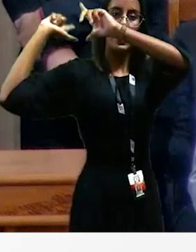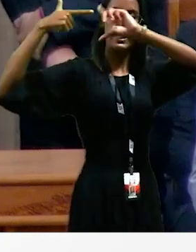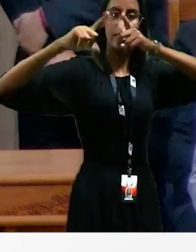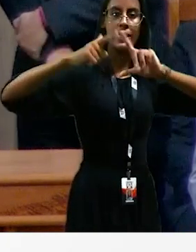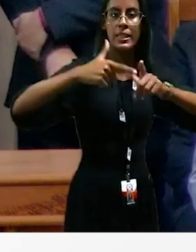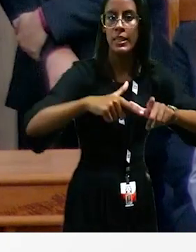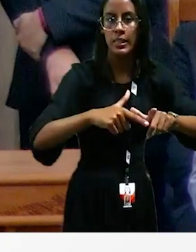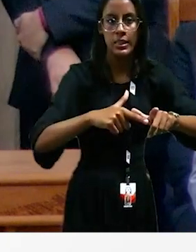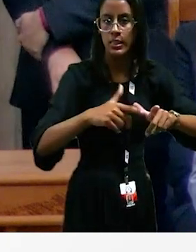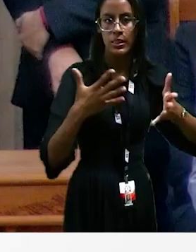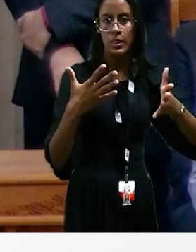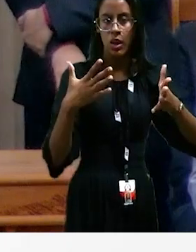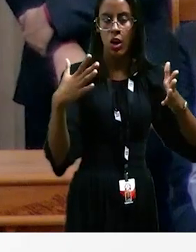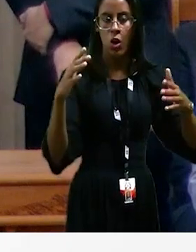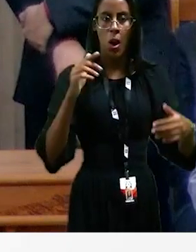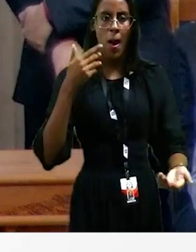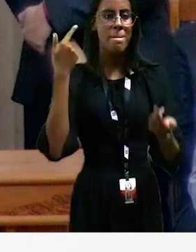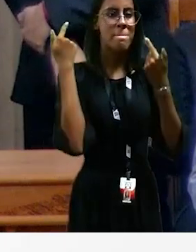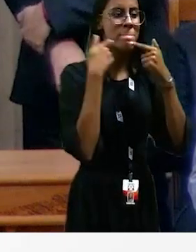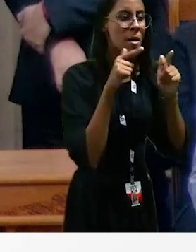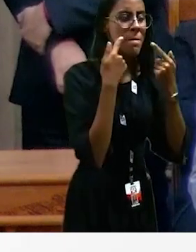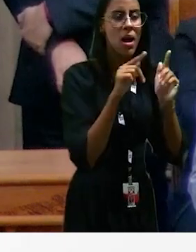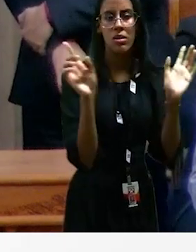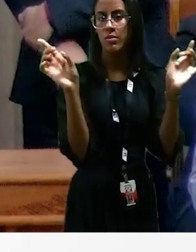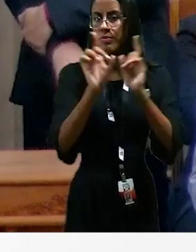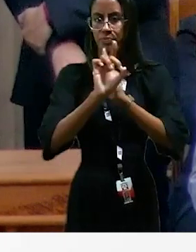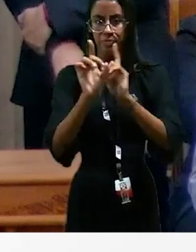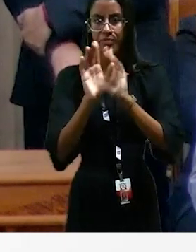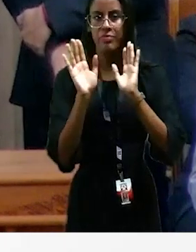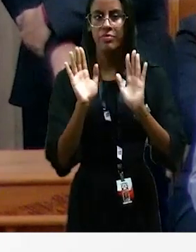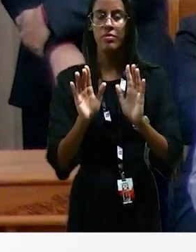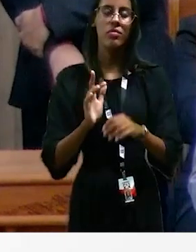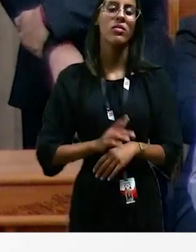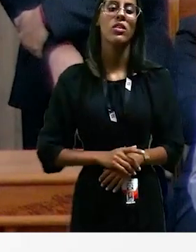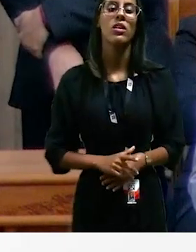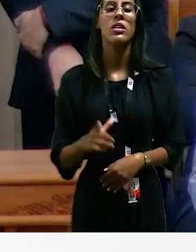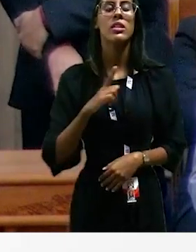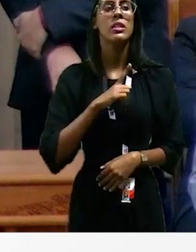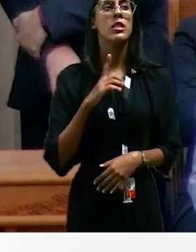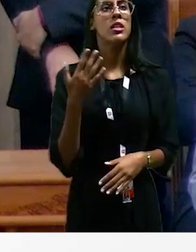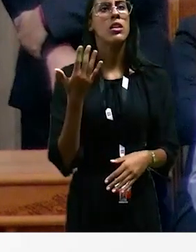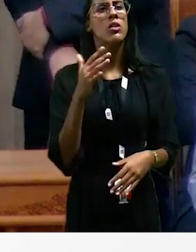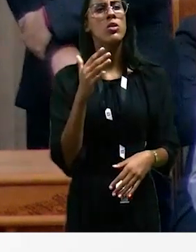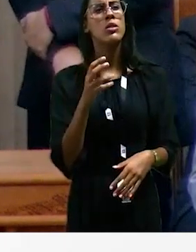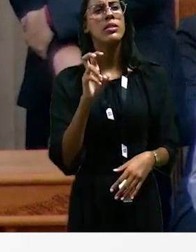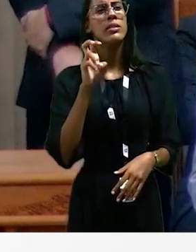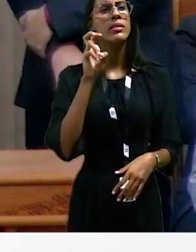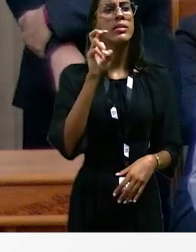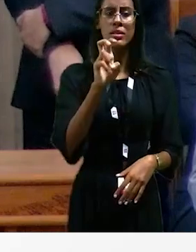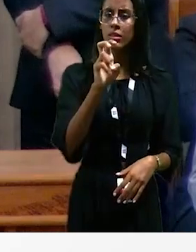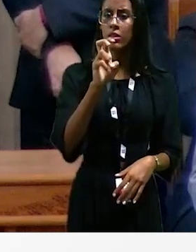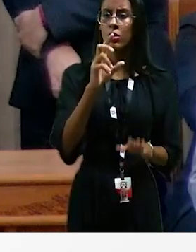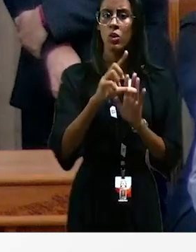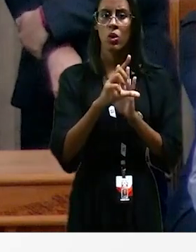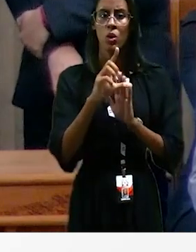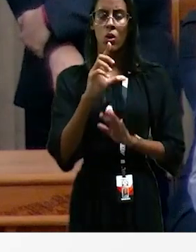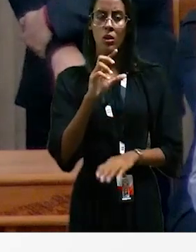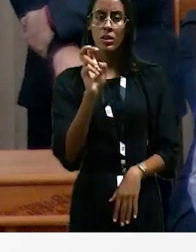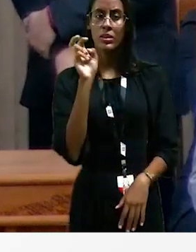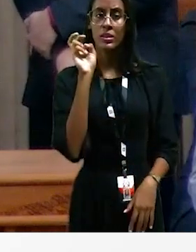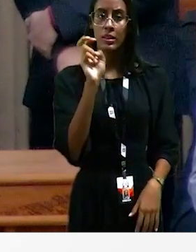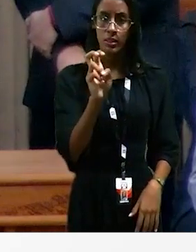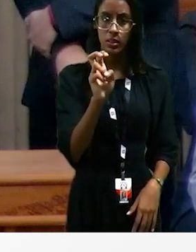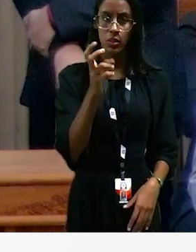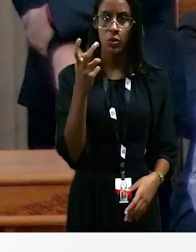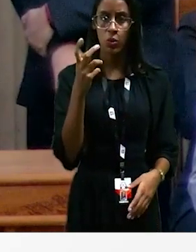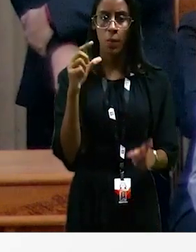nós não fazemos isso e nós sabemos que existem aproximadamente cinco itens que caracterizam intolerância